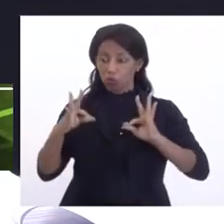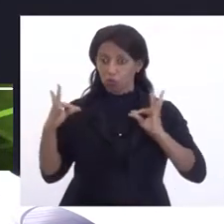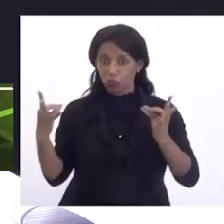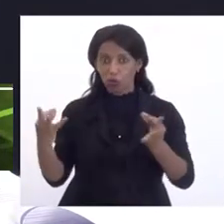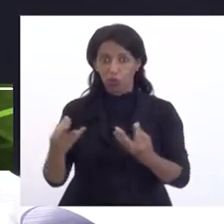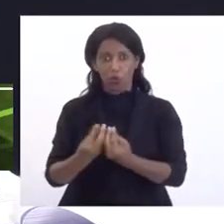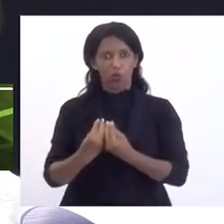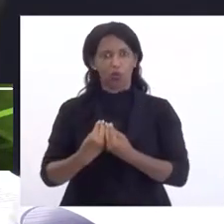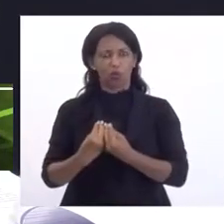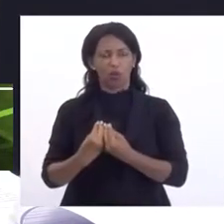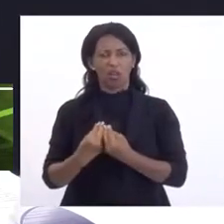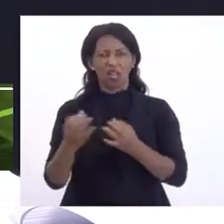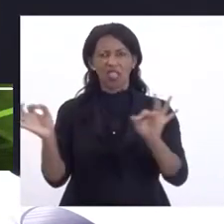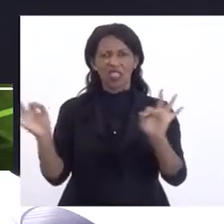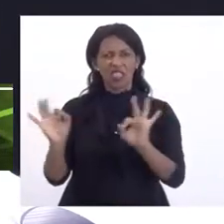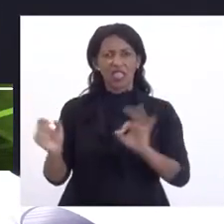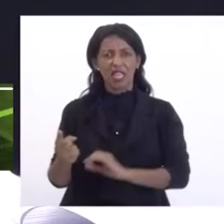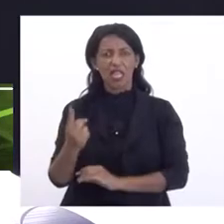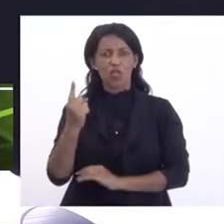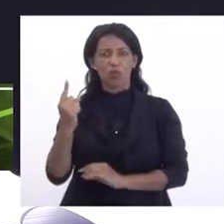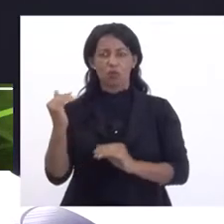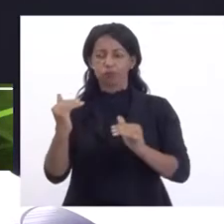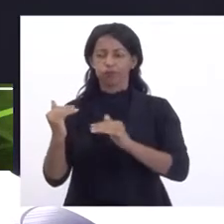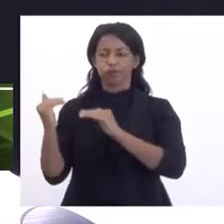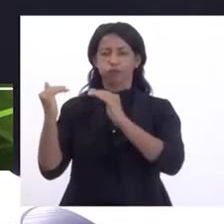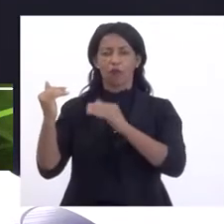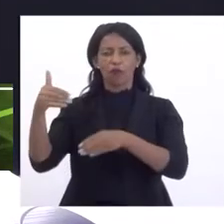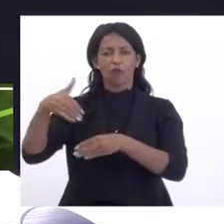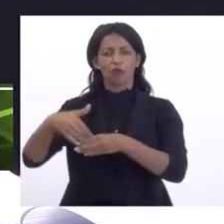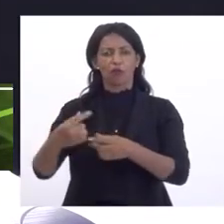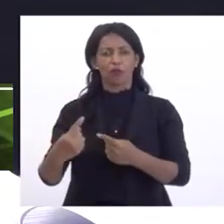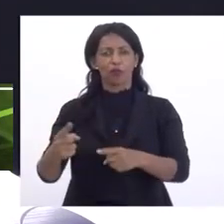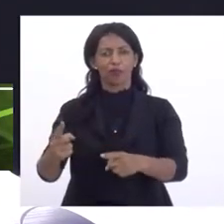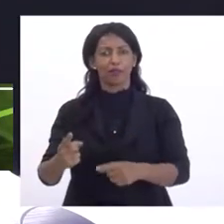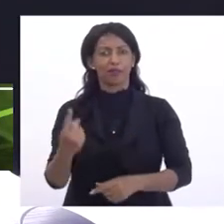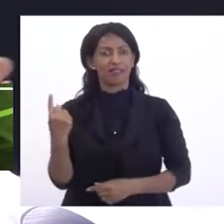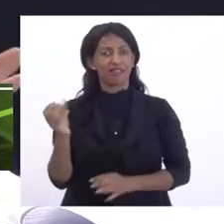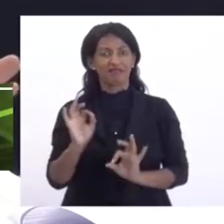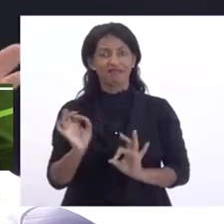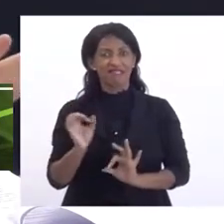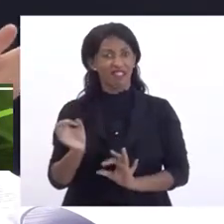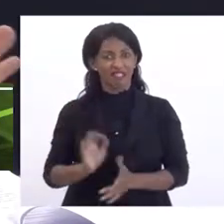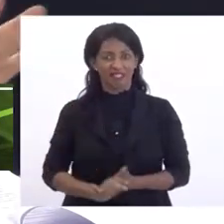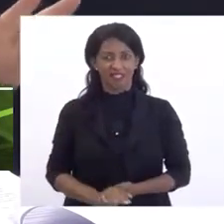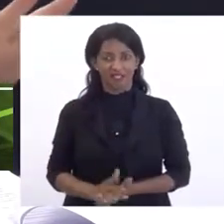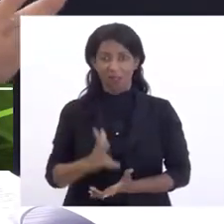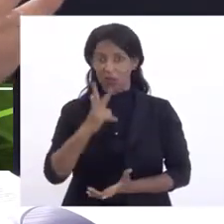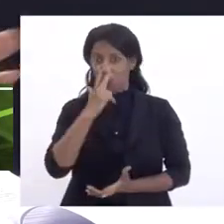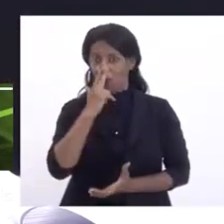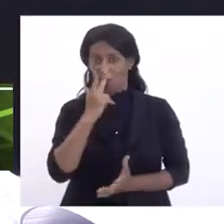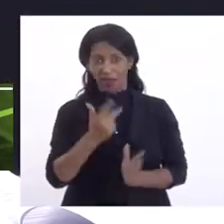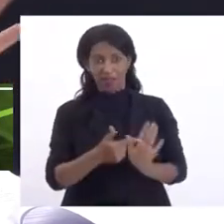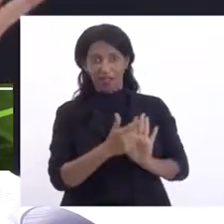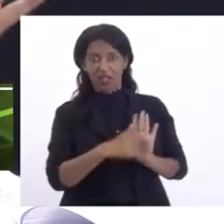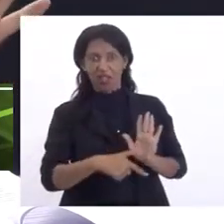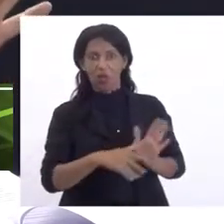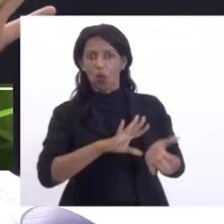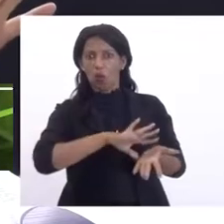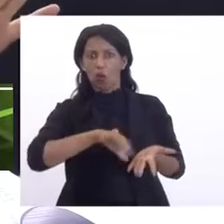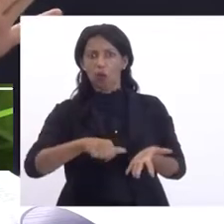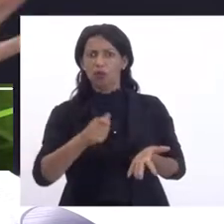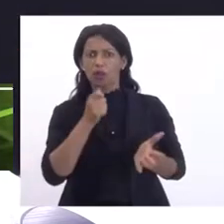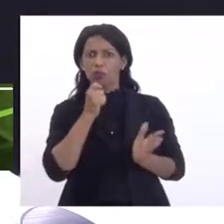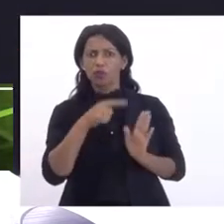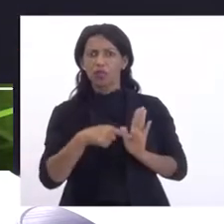unanimidade, nenhum desembargador votou contra. Isso não aparece nas contas. Corrupção não aparece